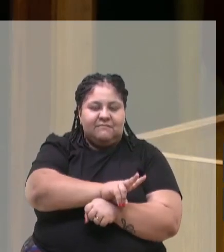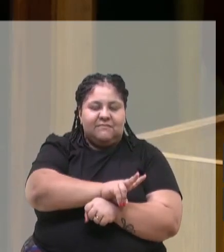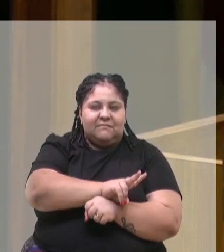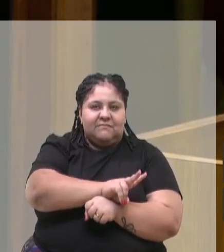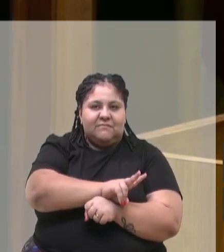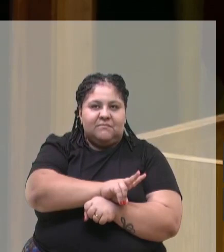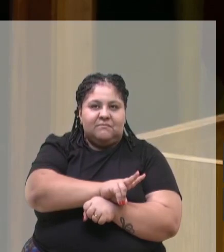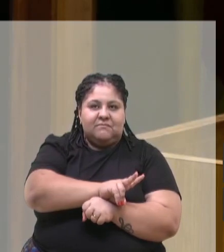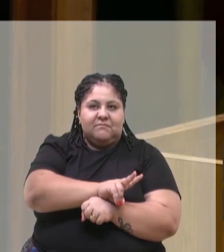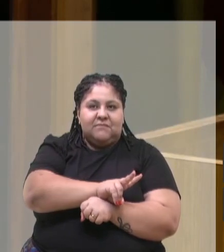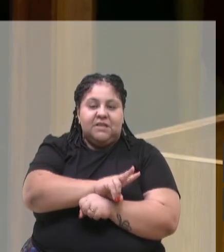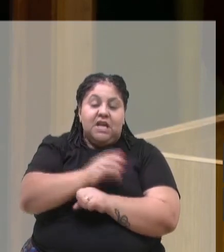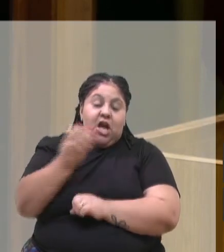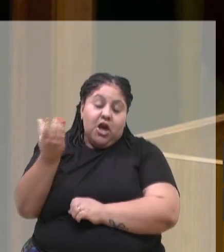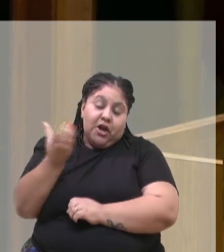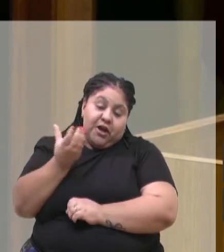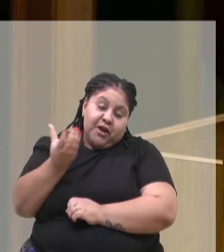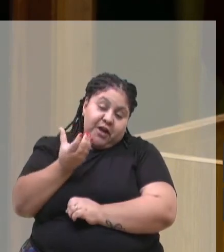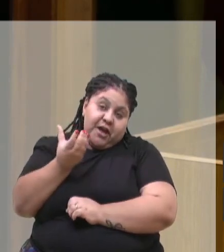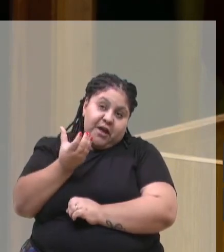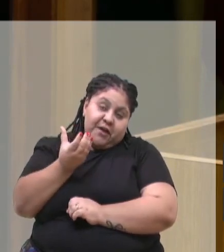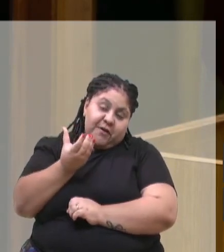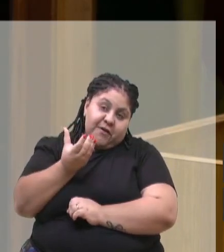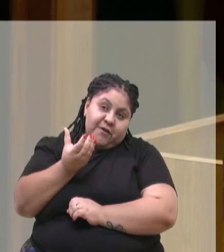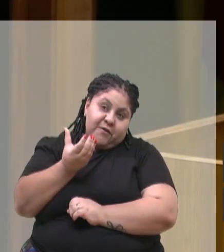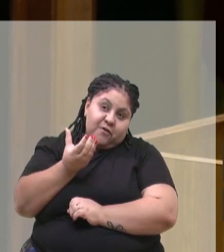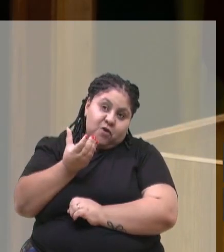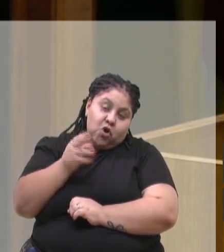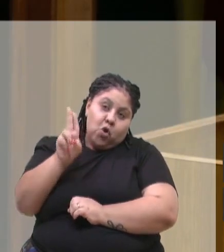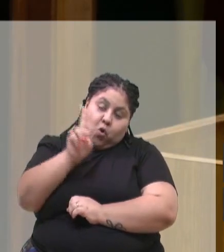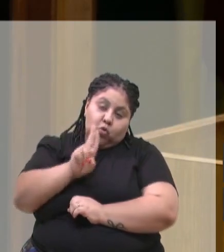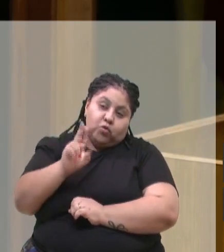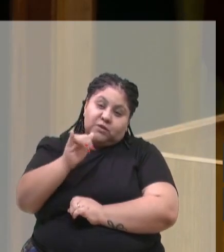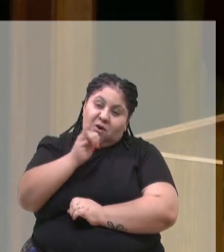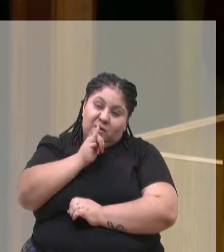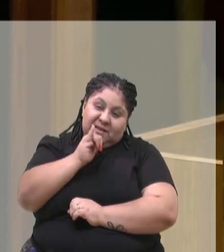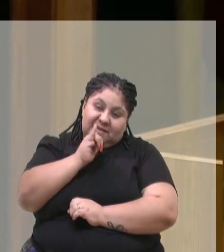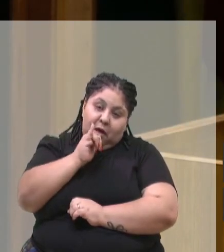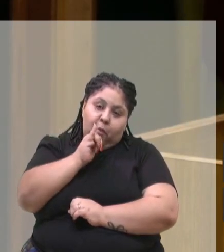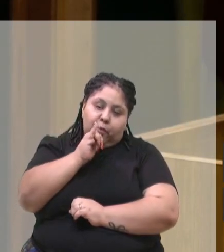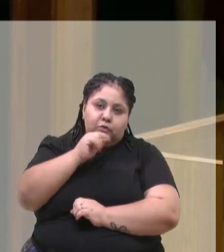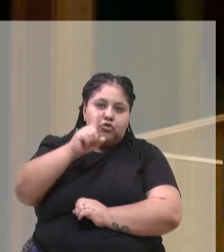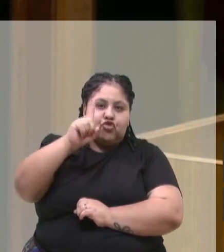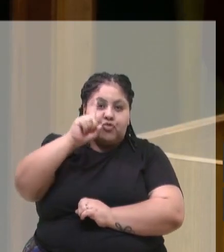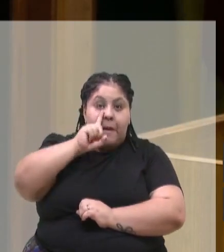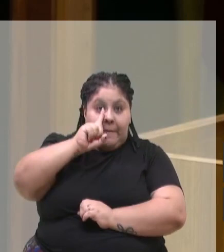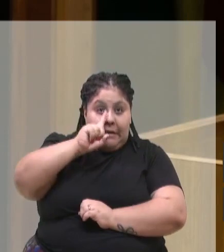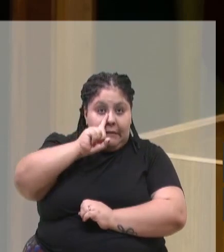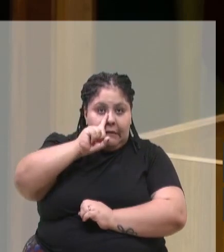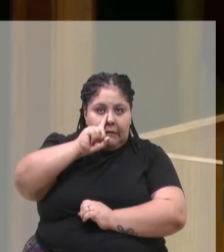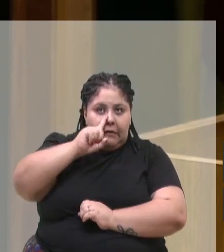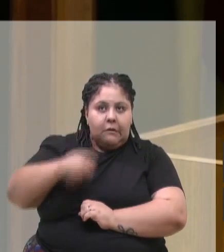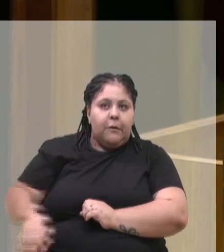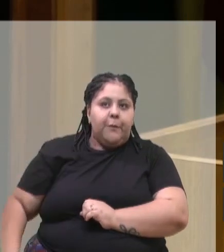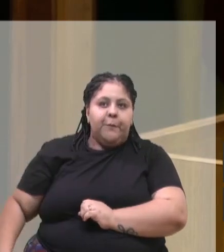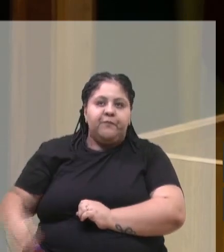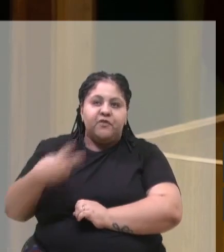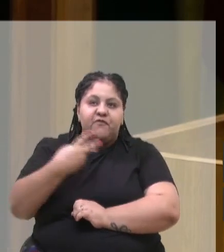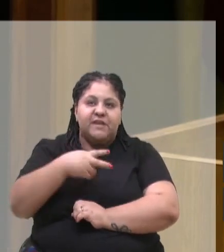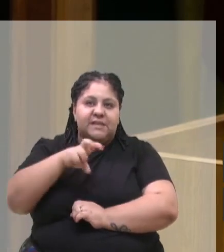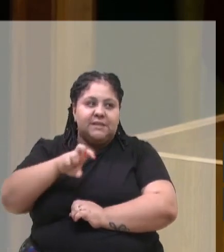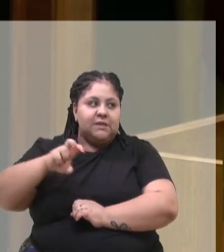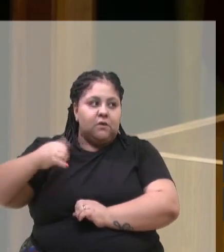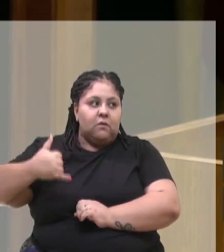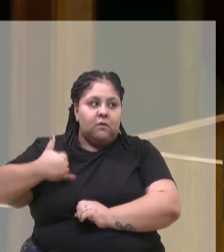E eu me permito usar um exemplo de uma mãe de 25